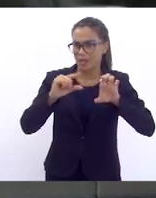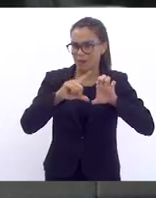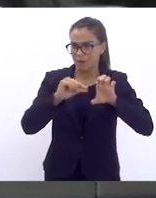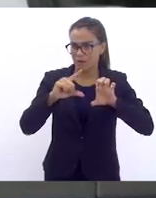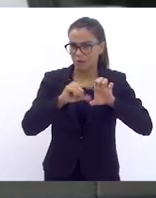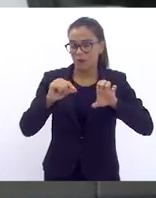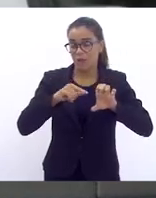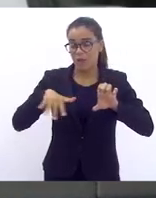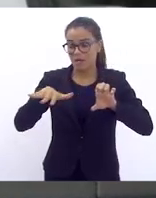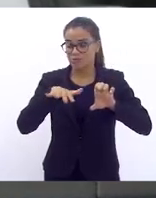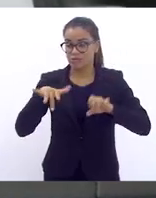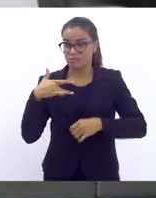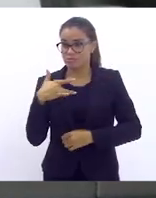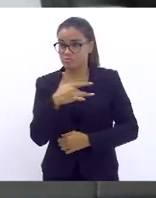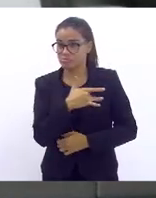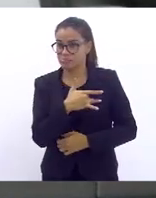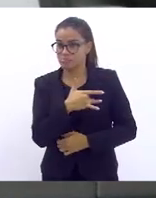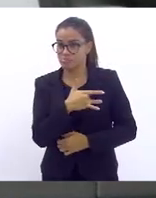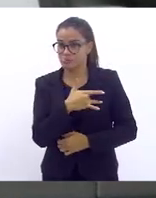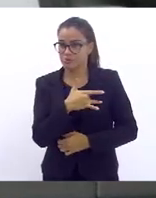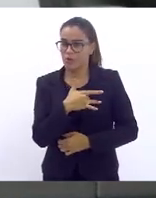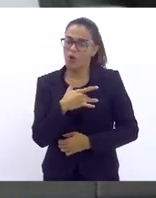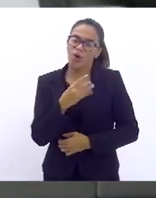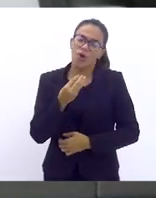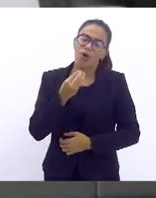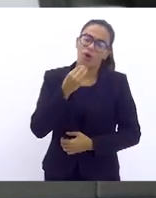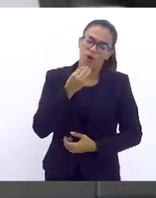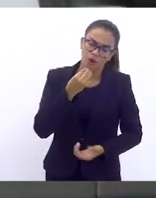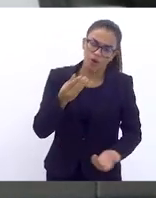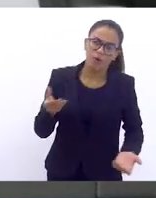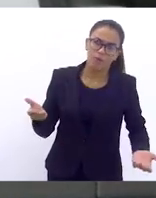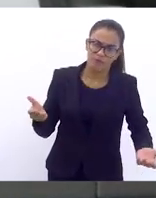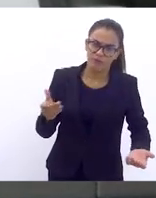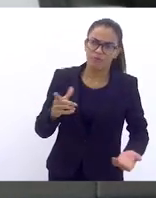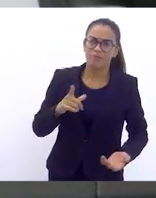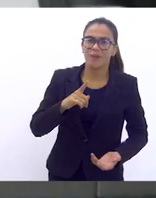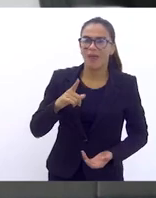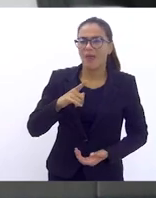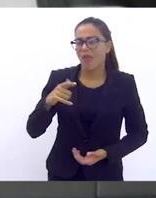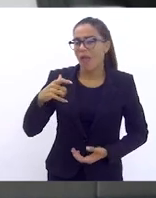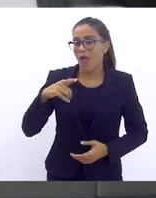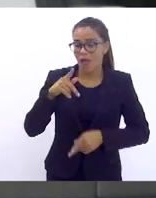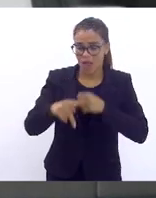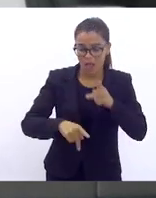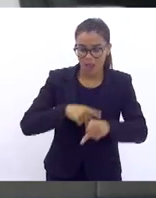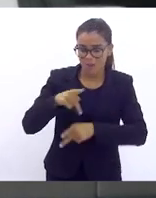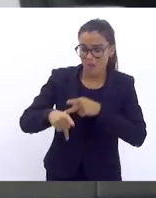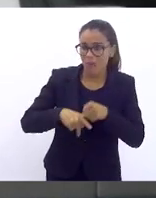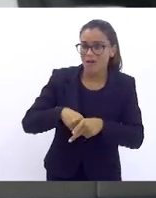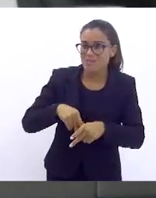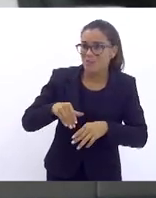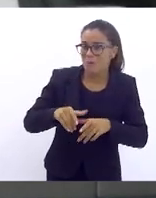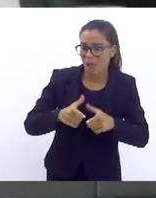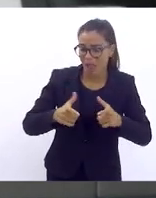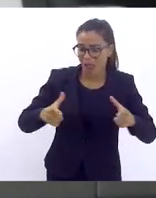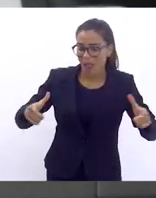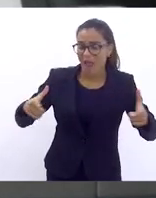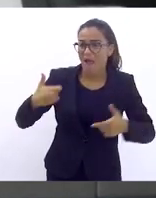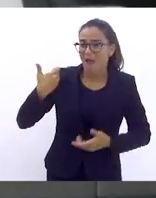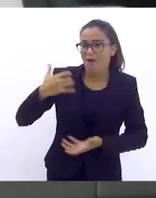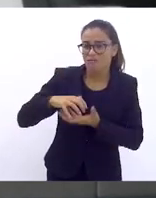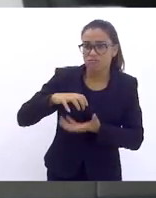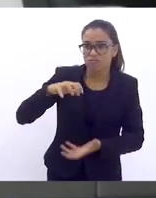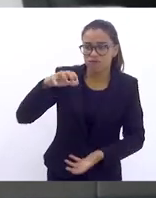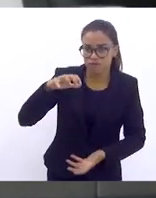com obviamente o envelhecimento da população faz com que nós tenhamos mais necessidade